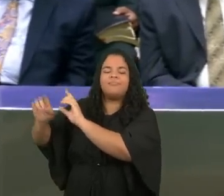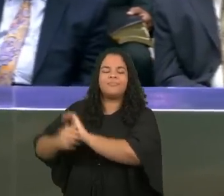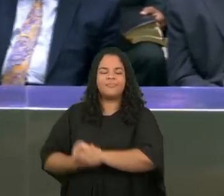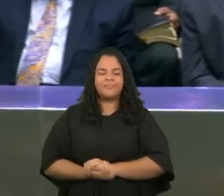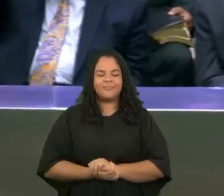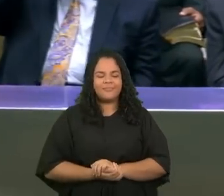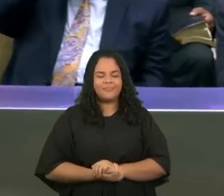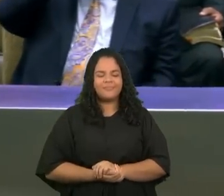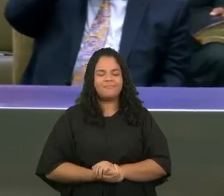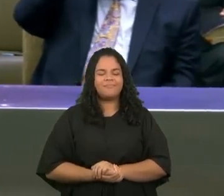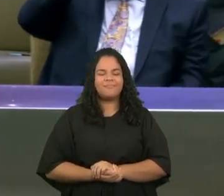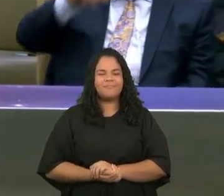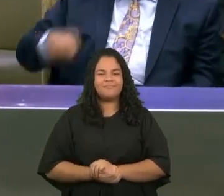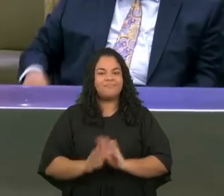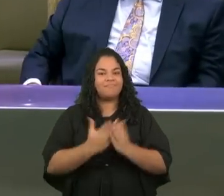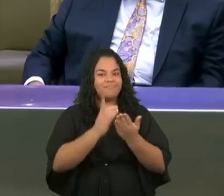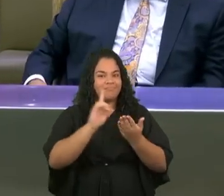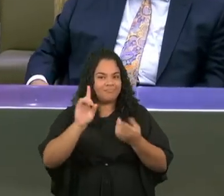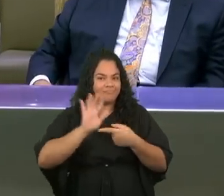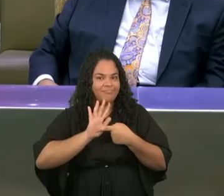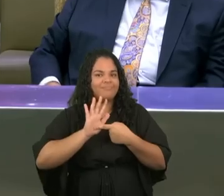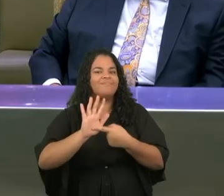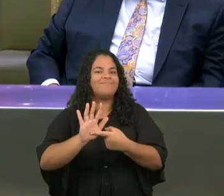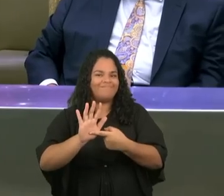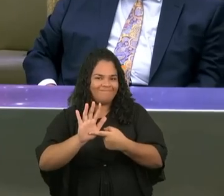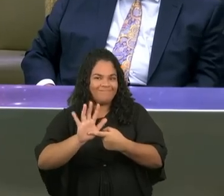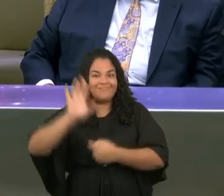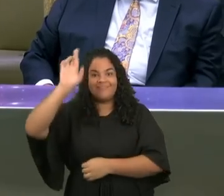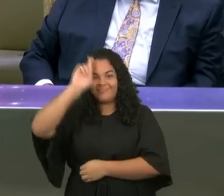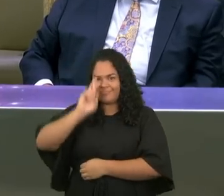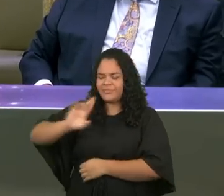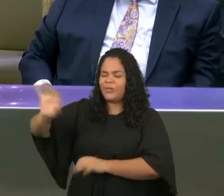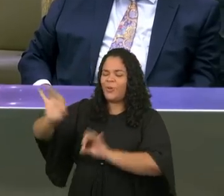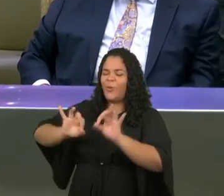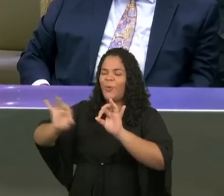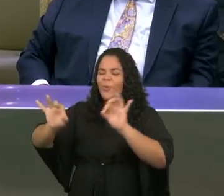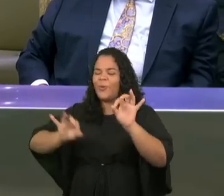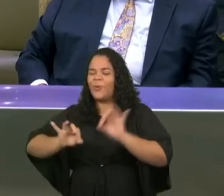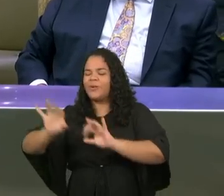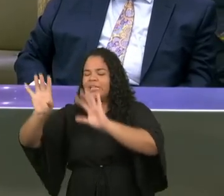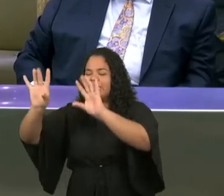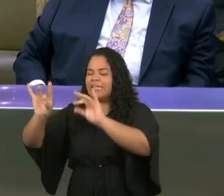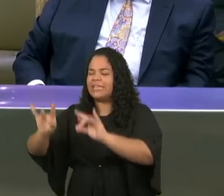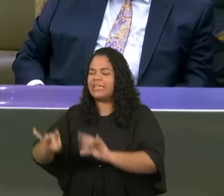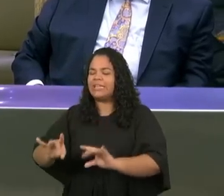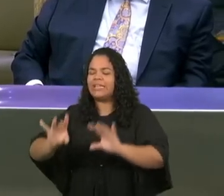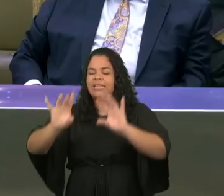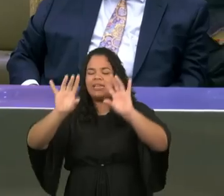humanidade o achasse. Sim ou não? Sim. Não.